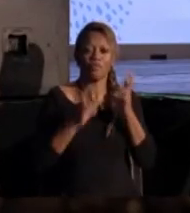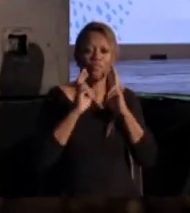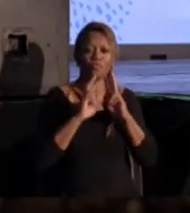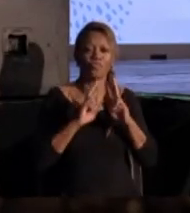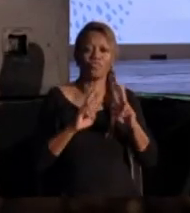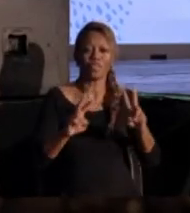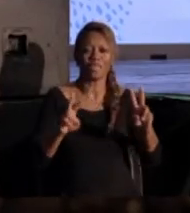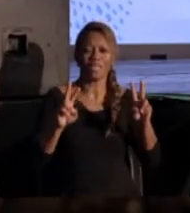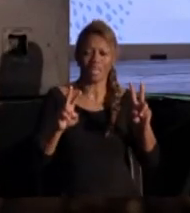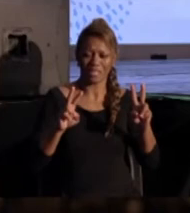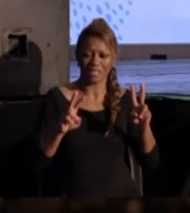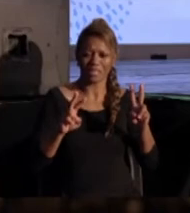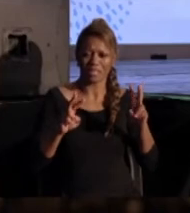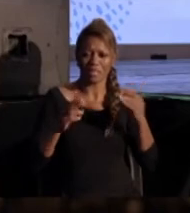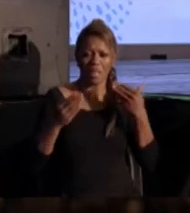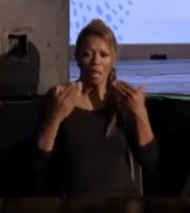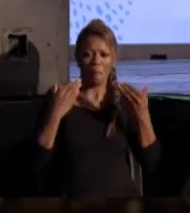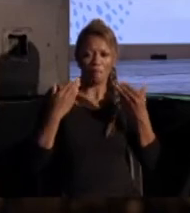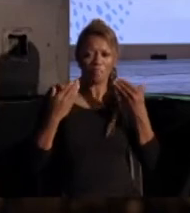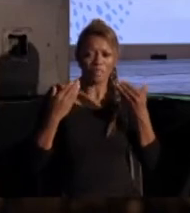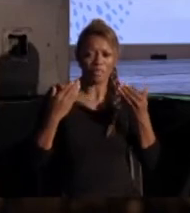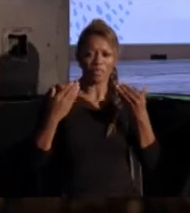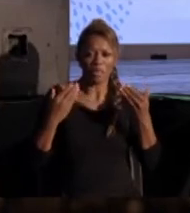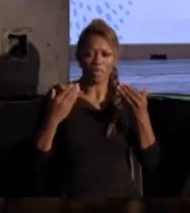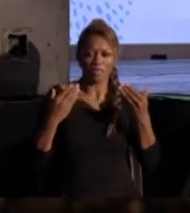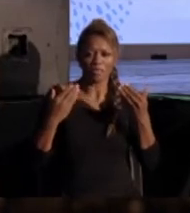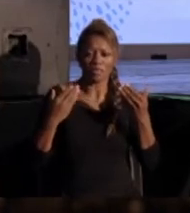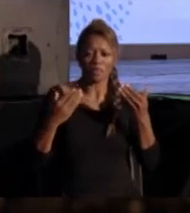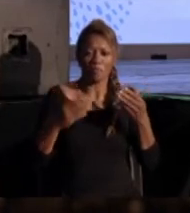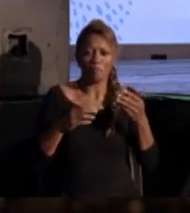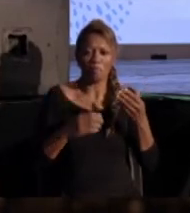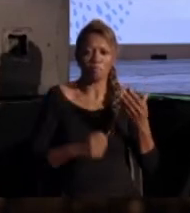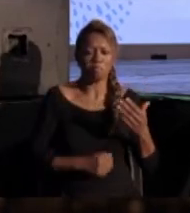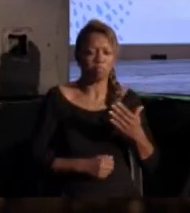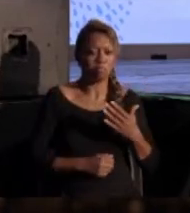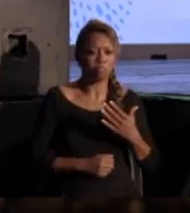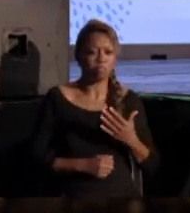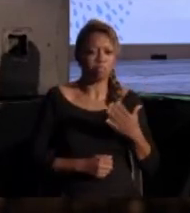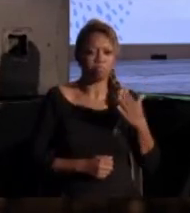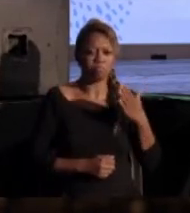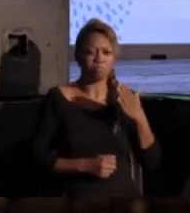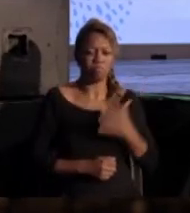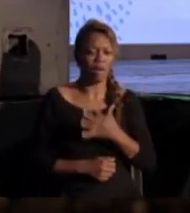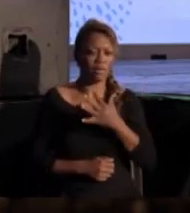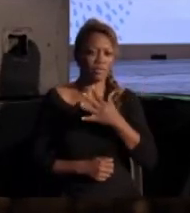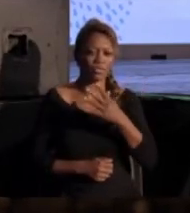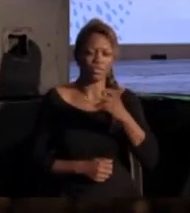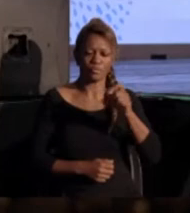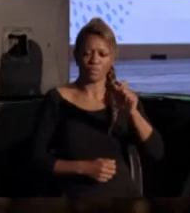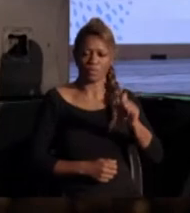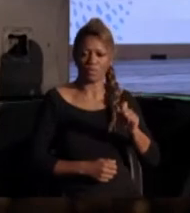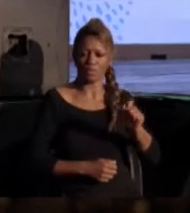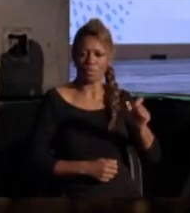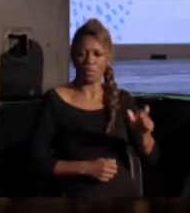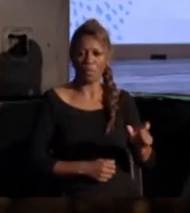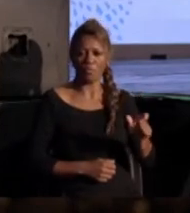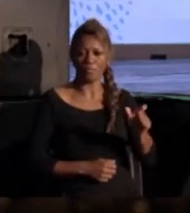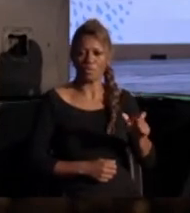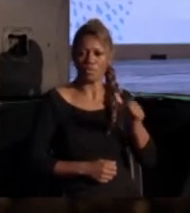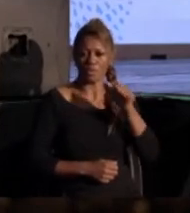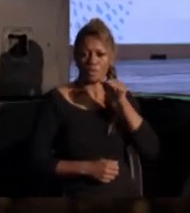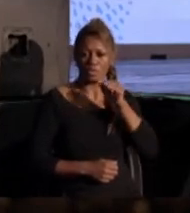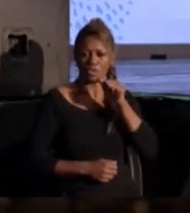ponto de vista da psicanálise, isso impacta no consumo do mundo dessas mulheres. Eu queria saber